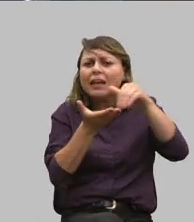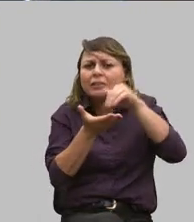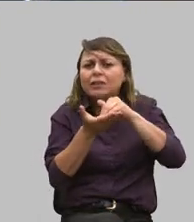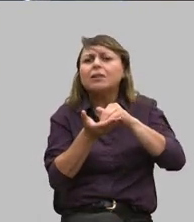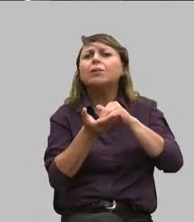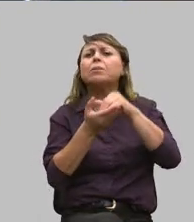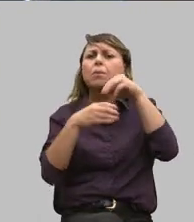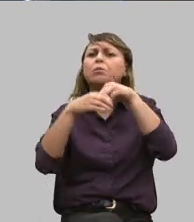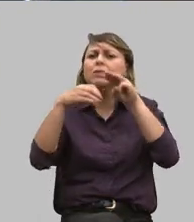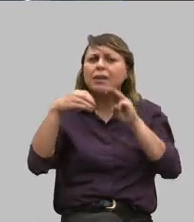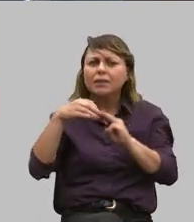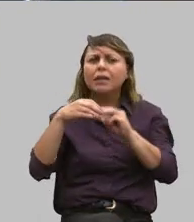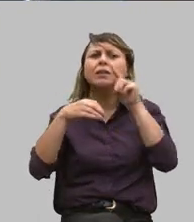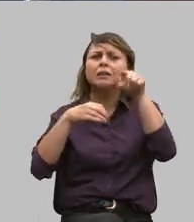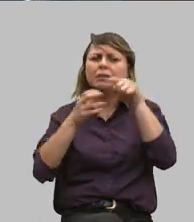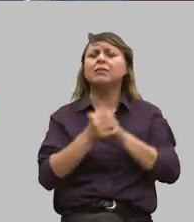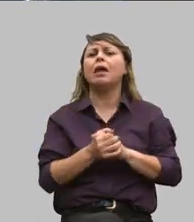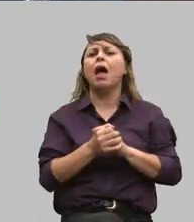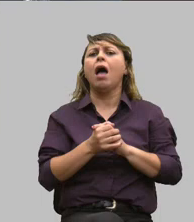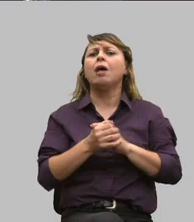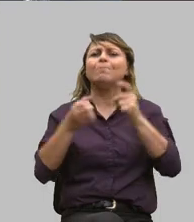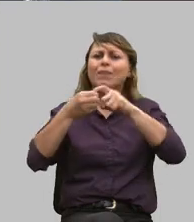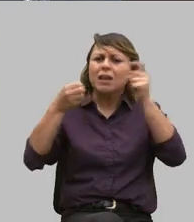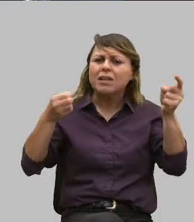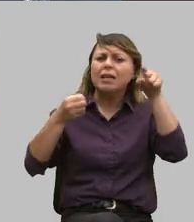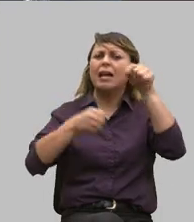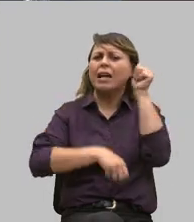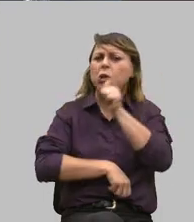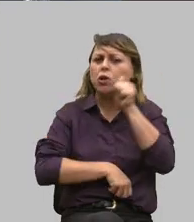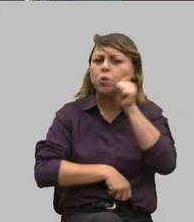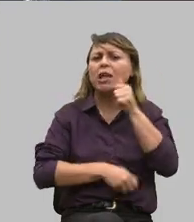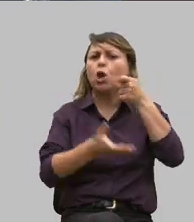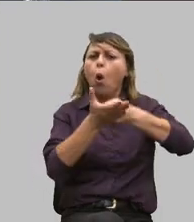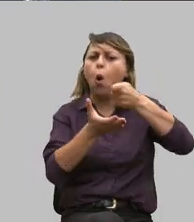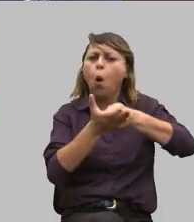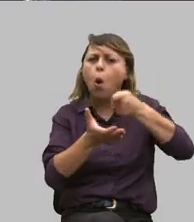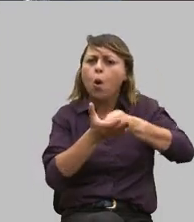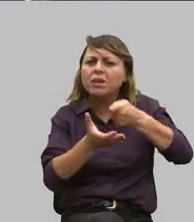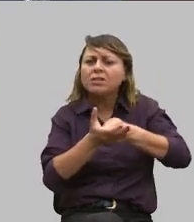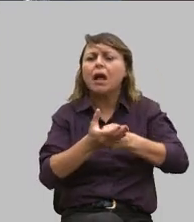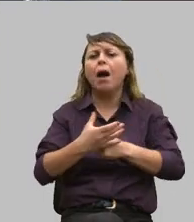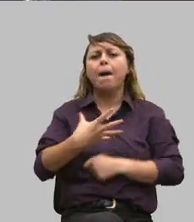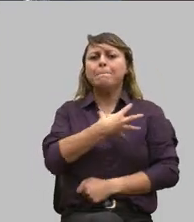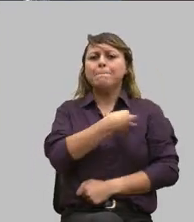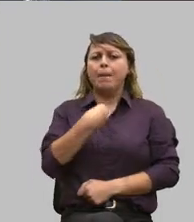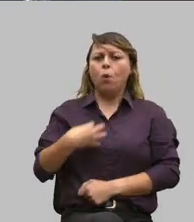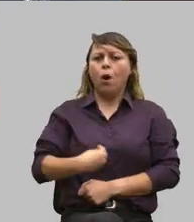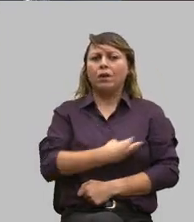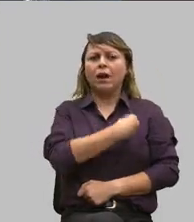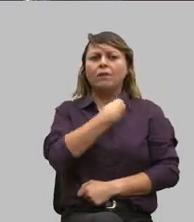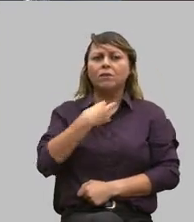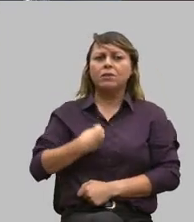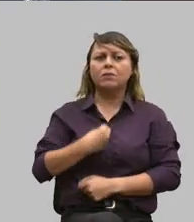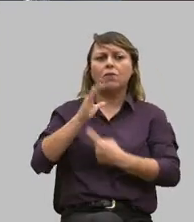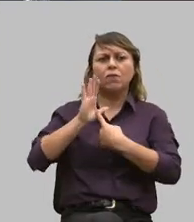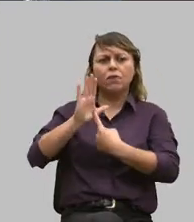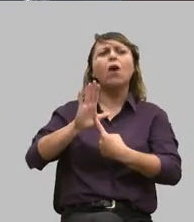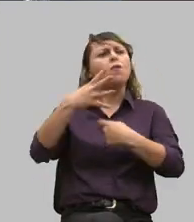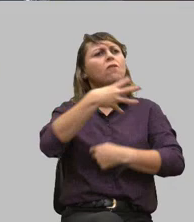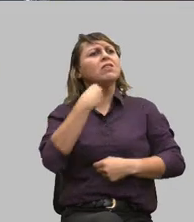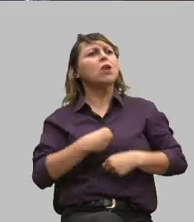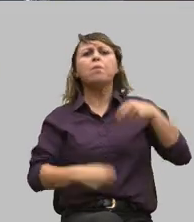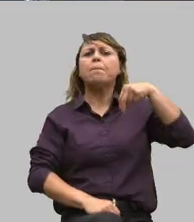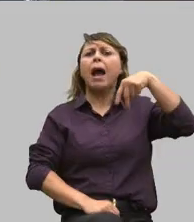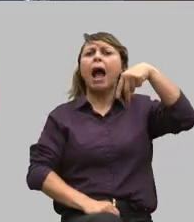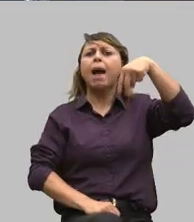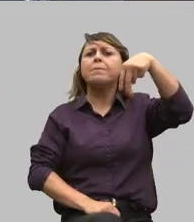monos Claro desburocratizar para que as mulheres que têm obrigação de fazer a mamografia fizesse mamografia ficou muito bonito Vamos fazer uma caminhada